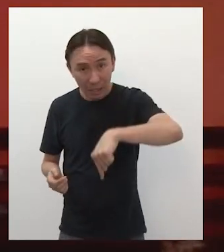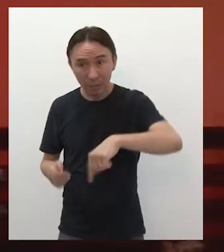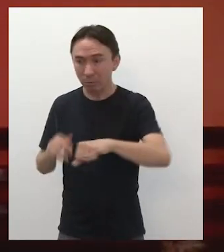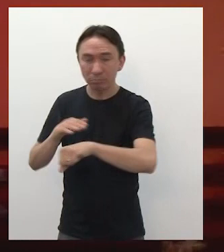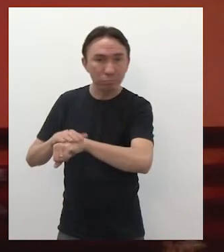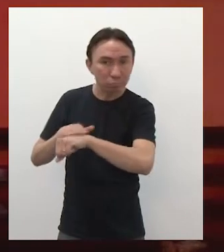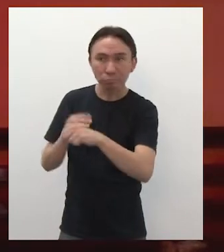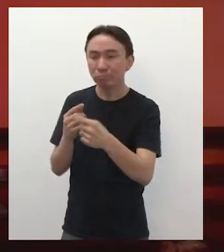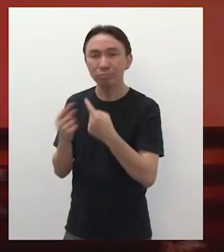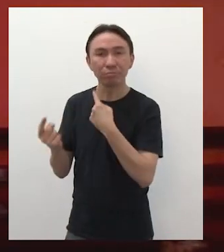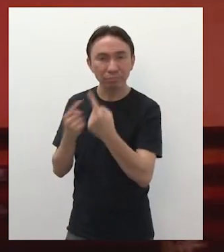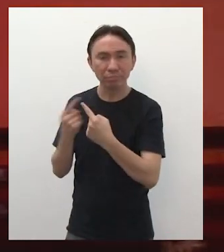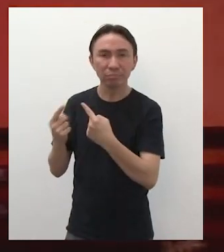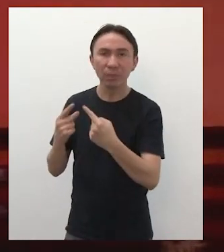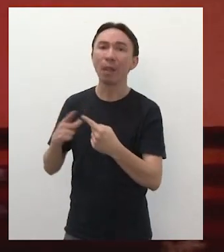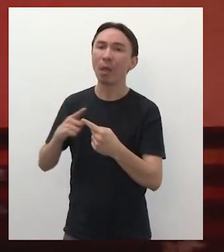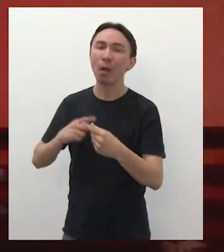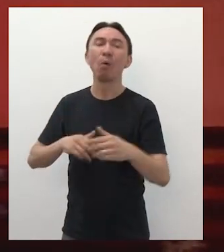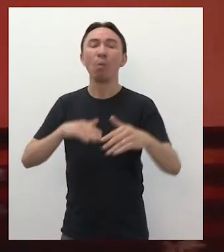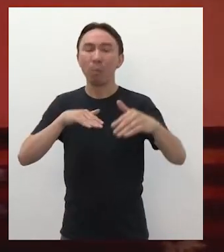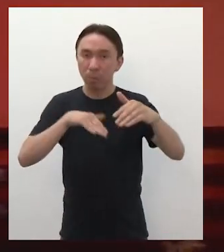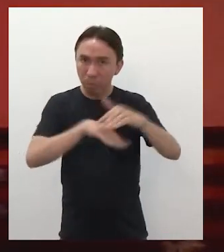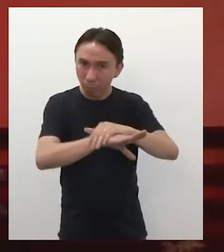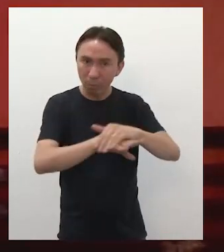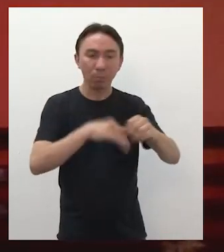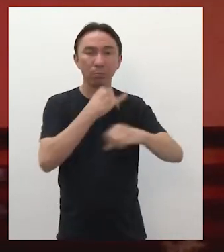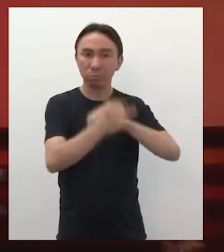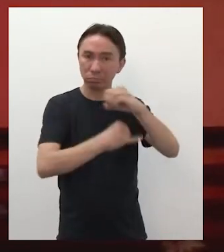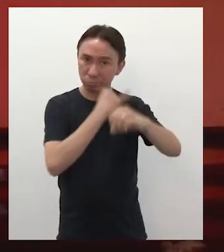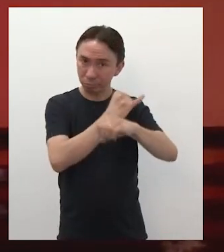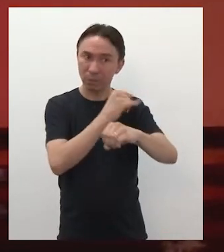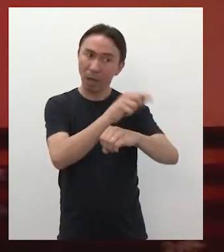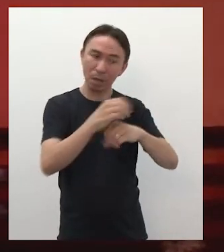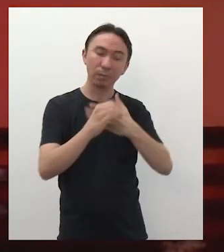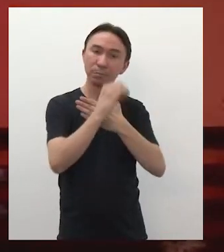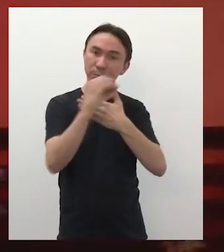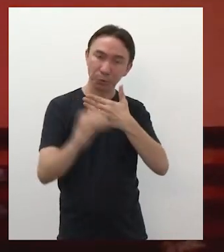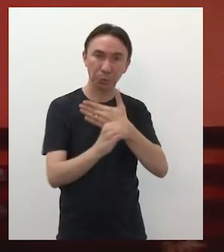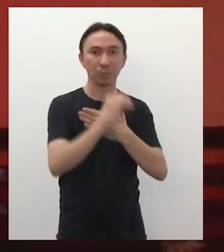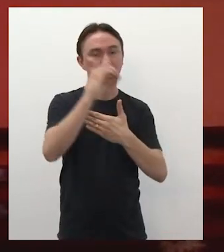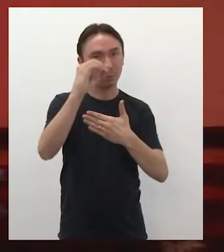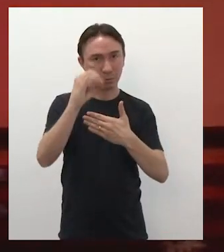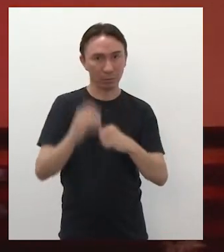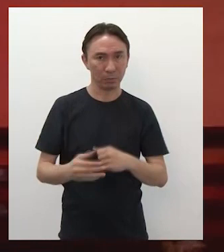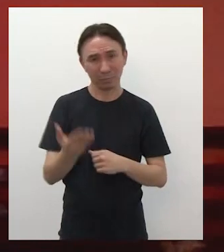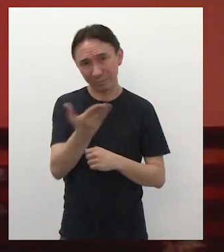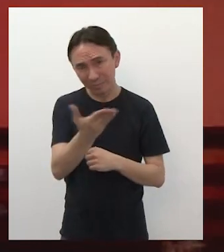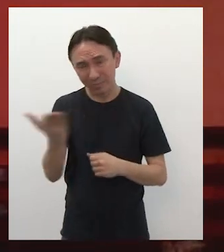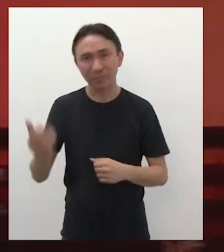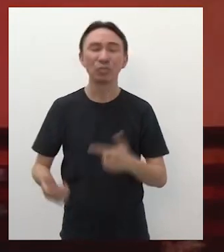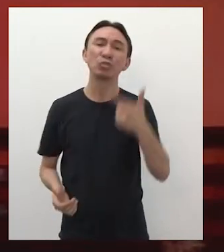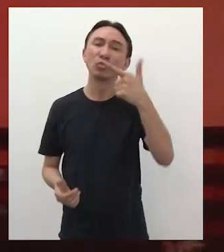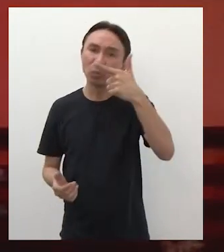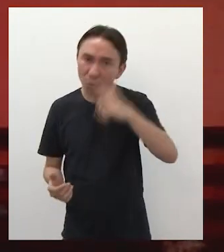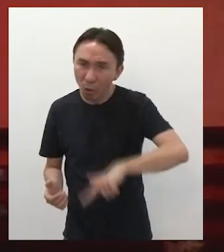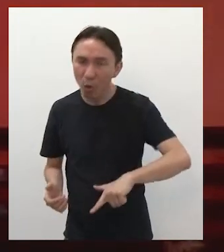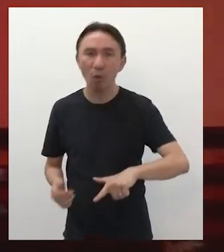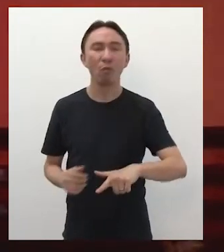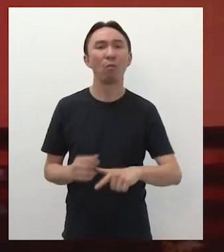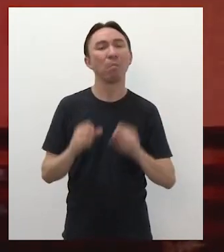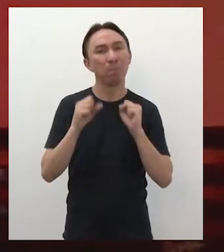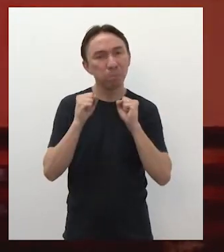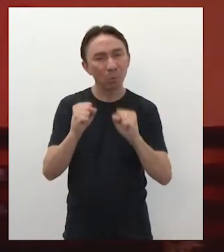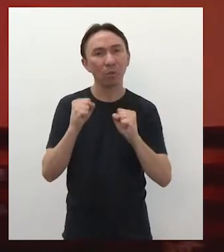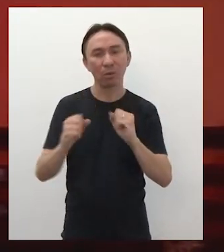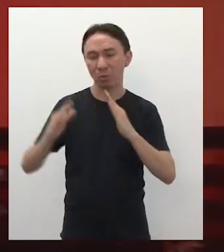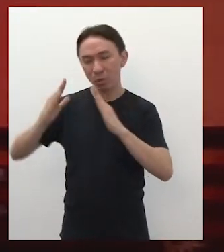né, no acervo do Centro de Mídias. Retomem esse conteúdo para discussão lá na